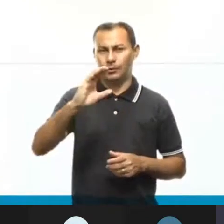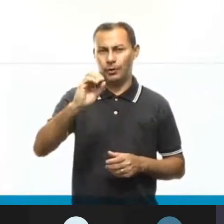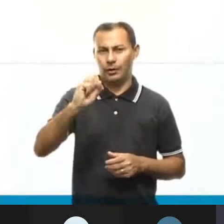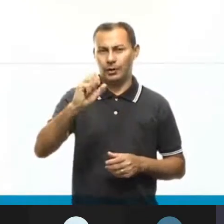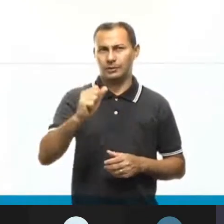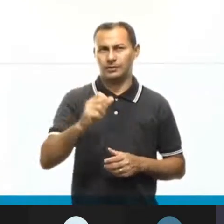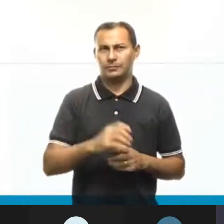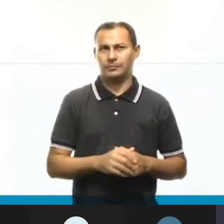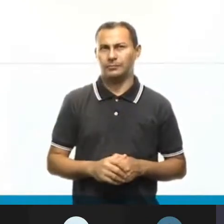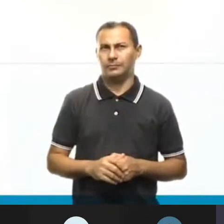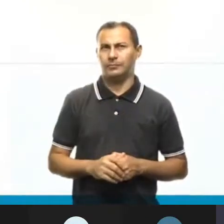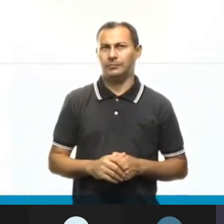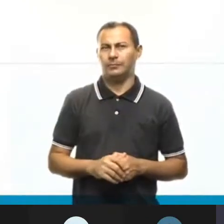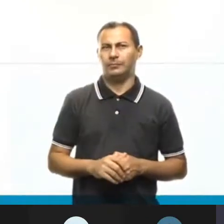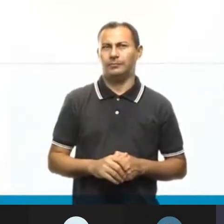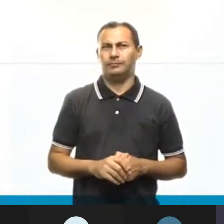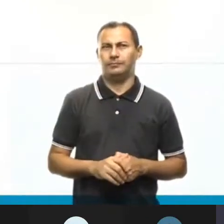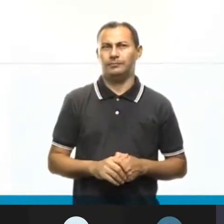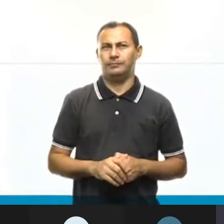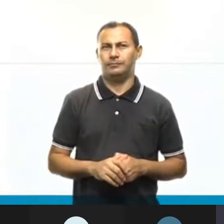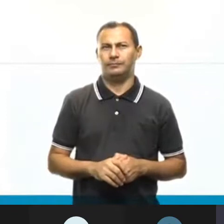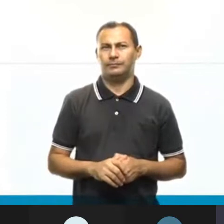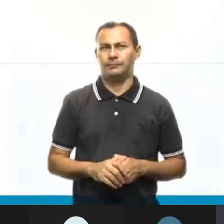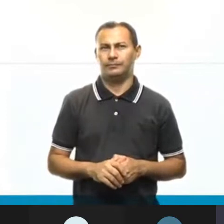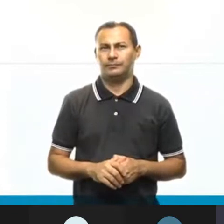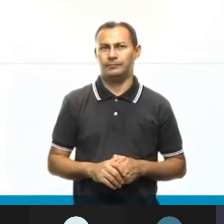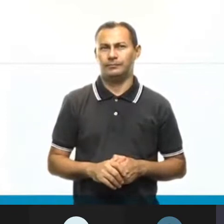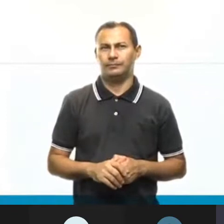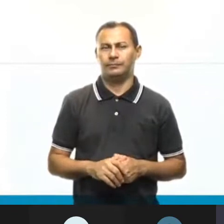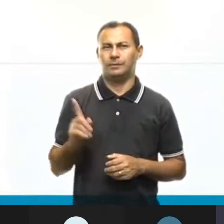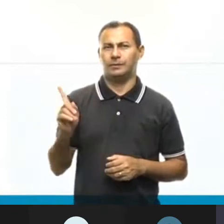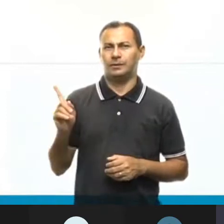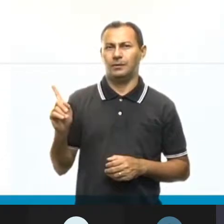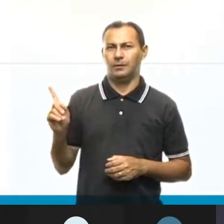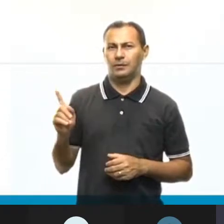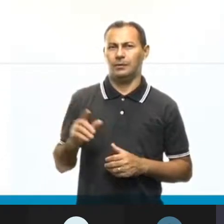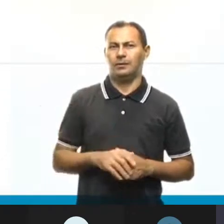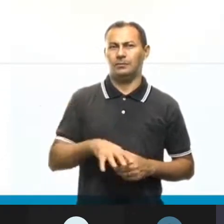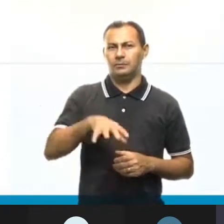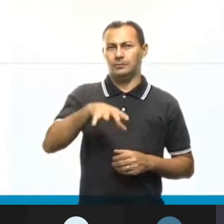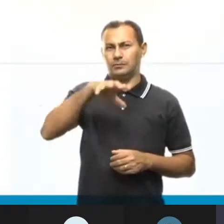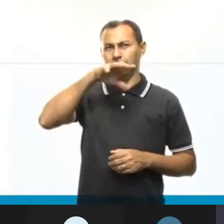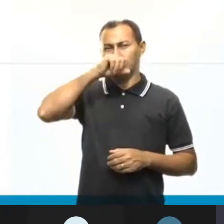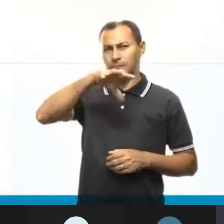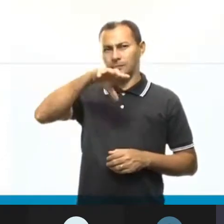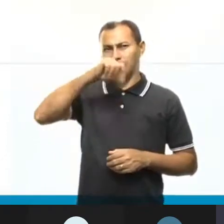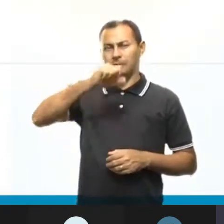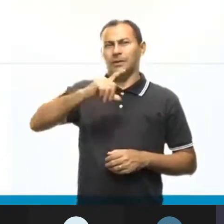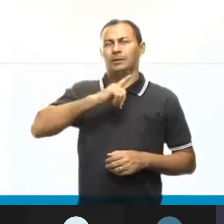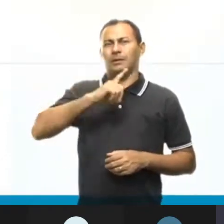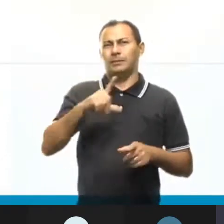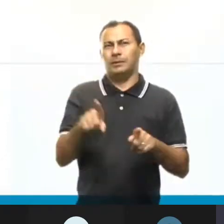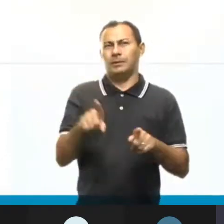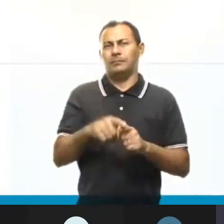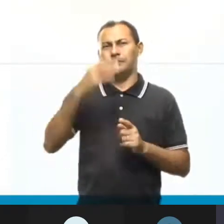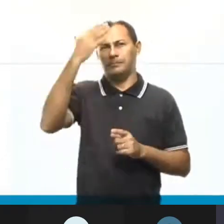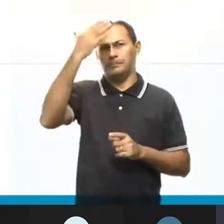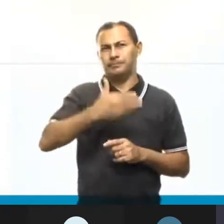mucosa. Então, aqui é o meu epitélio respiratório, tá? Então, isso aqui é o meu epitélio respiratório. Eu tenho